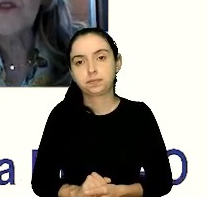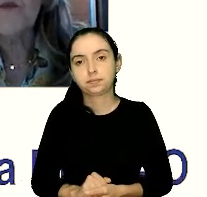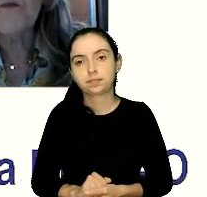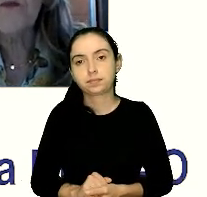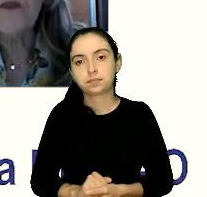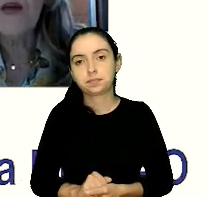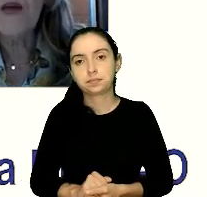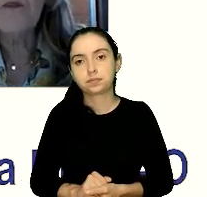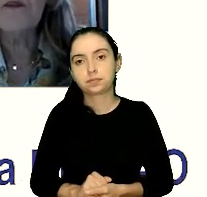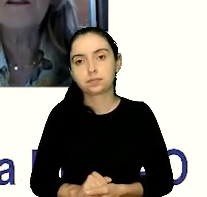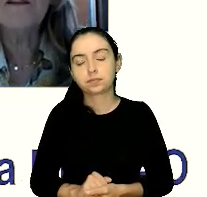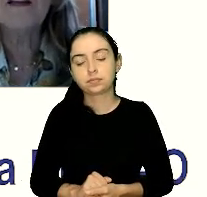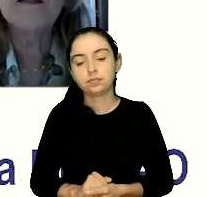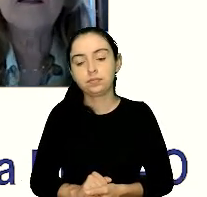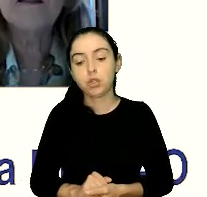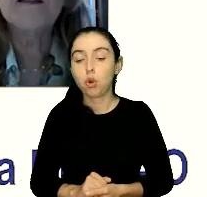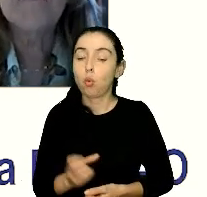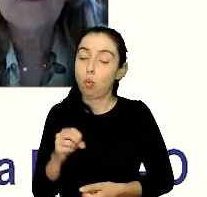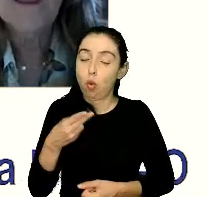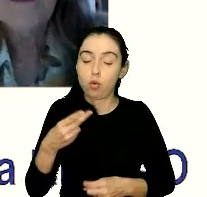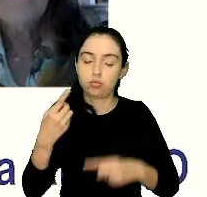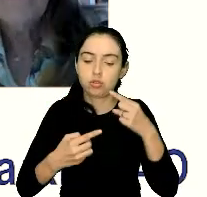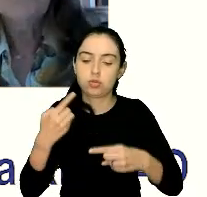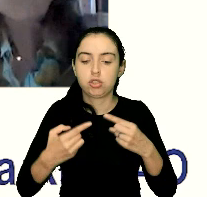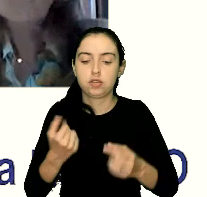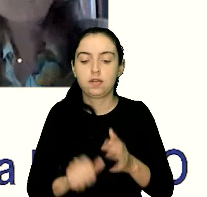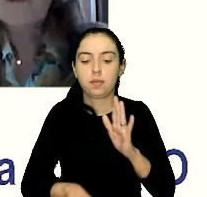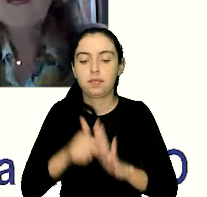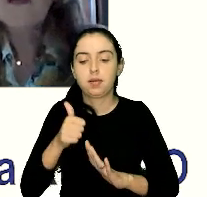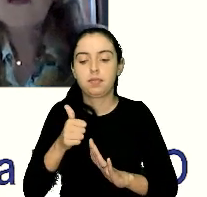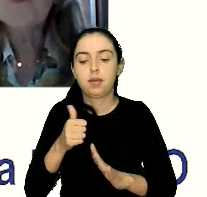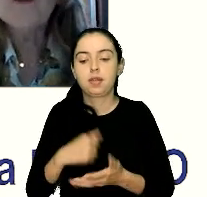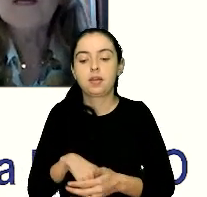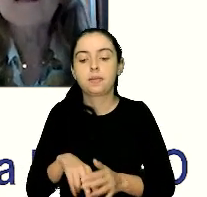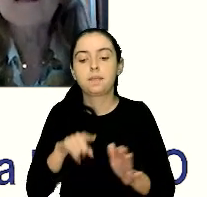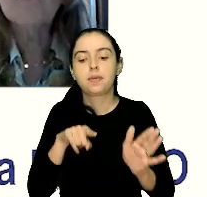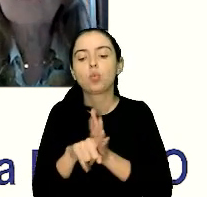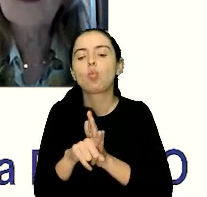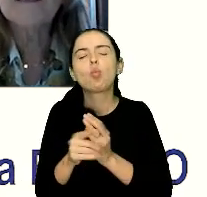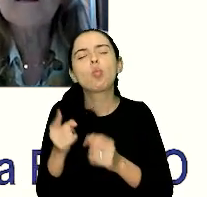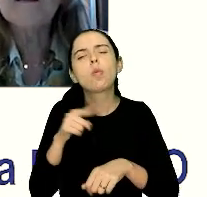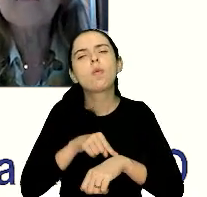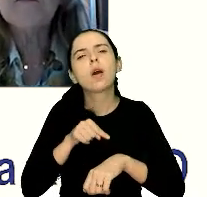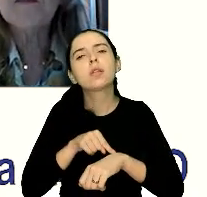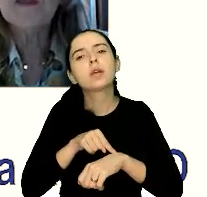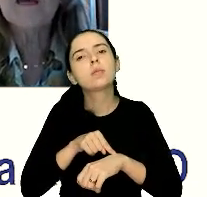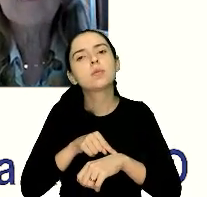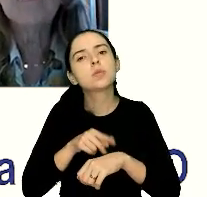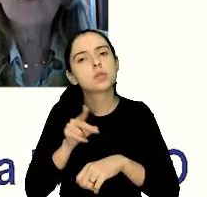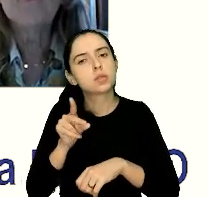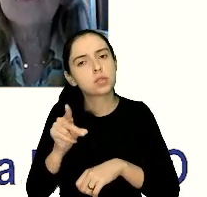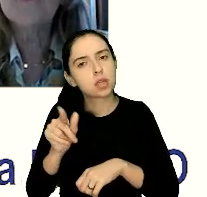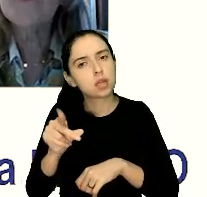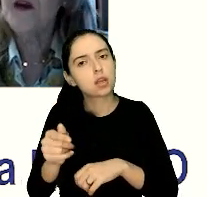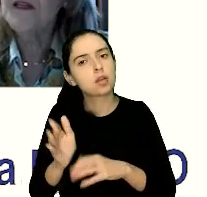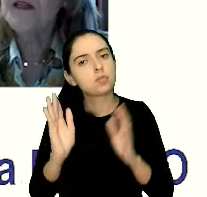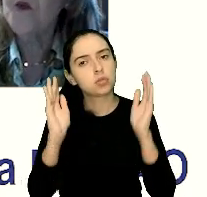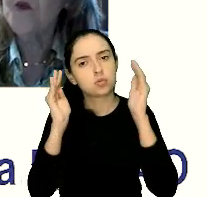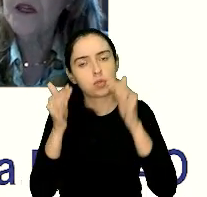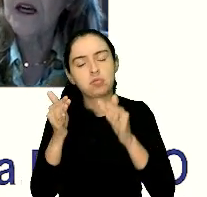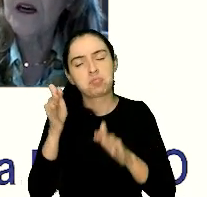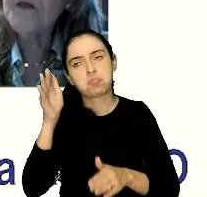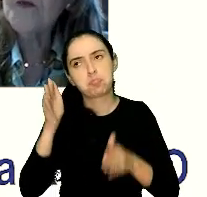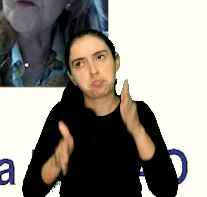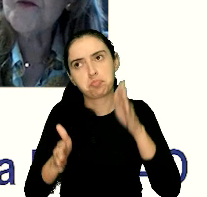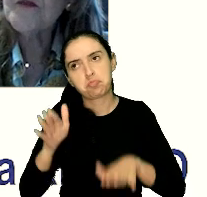Ou discutindo. A primeira delas seria: por quanto tempo nós seguiremos assim, entre momentos